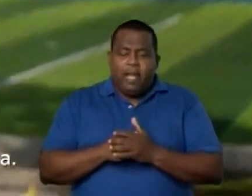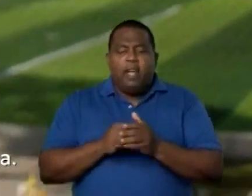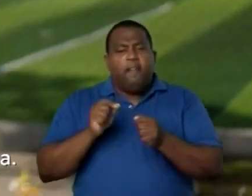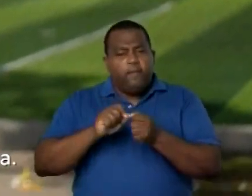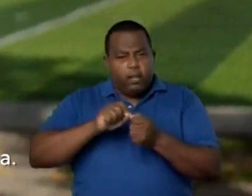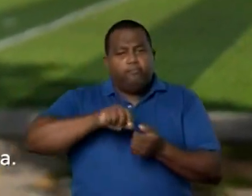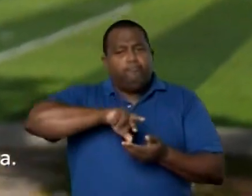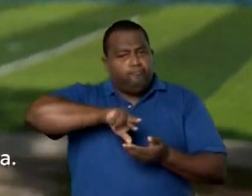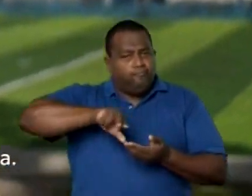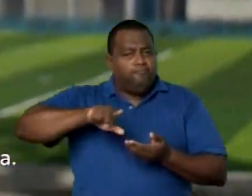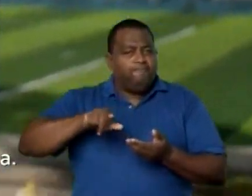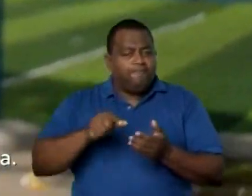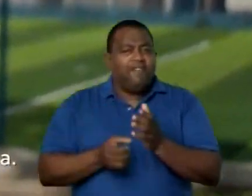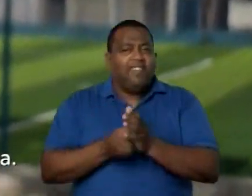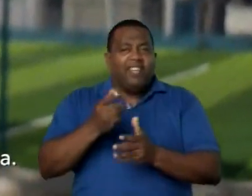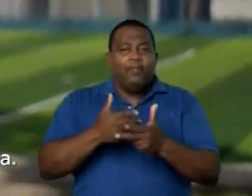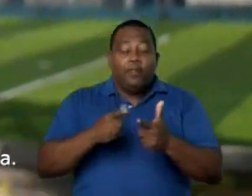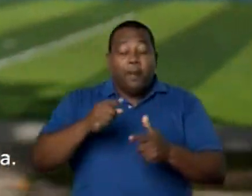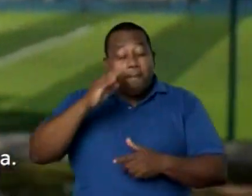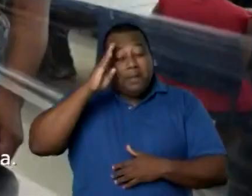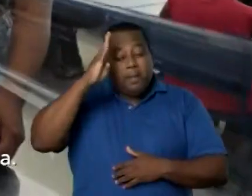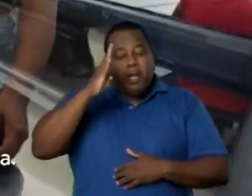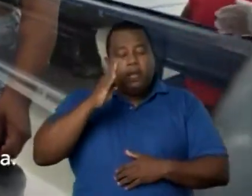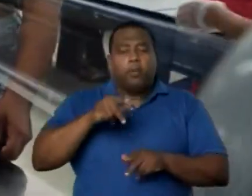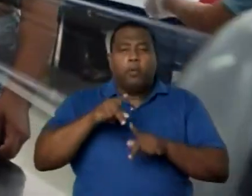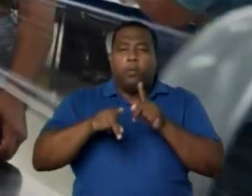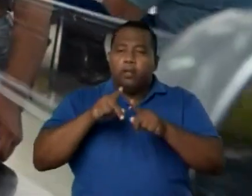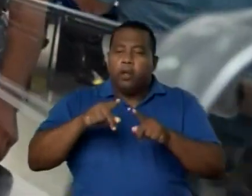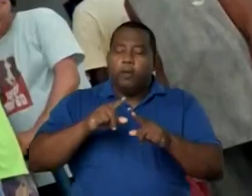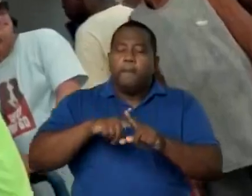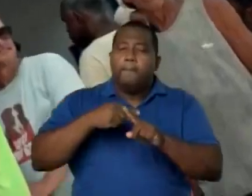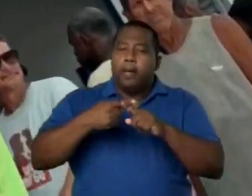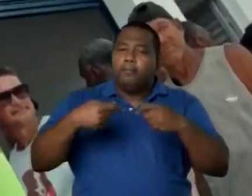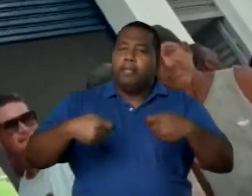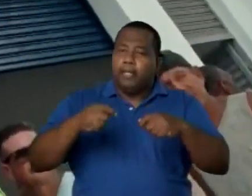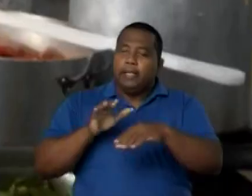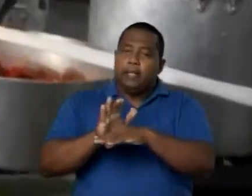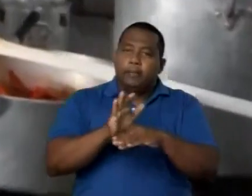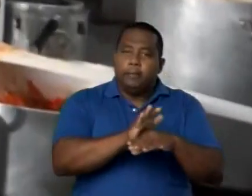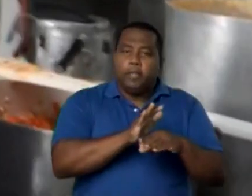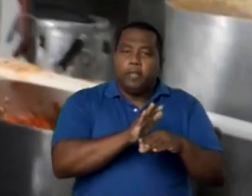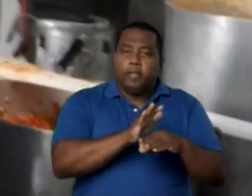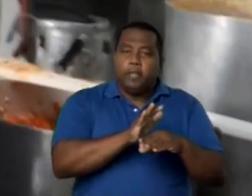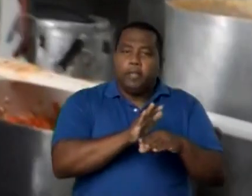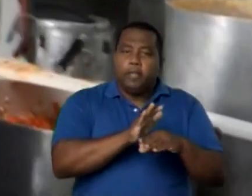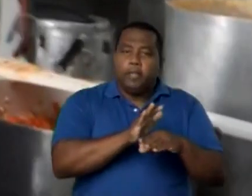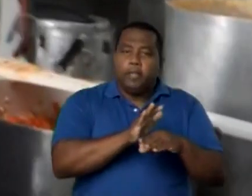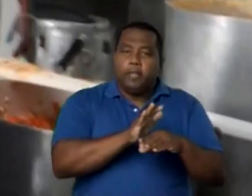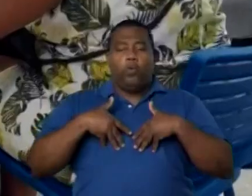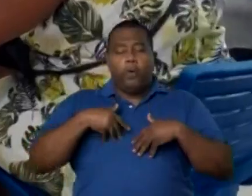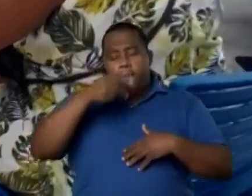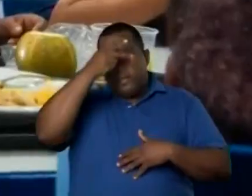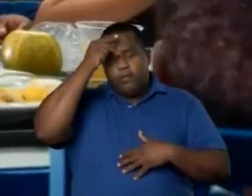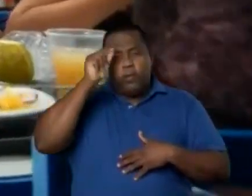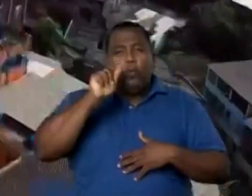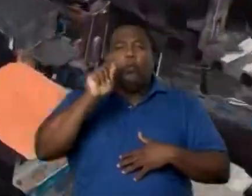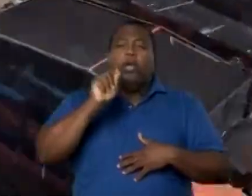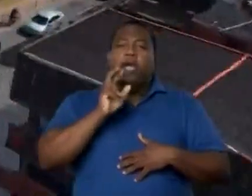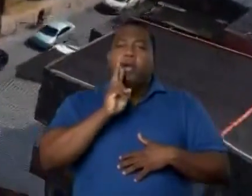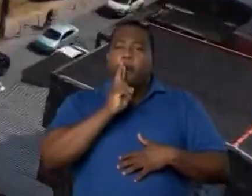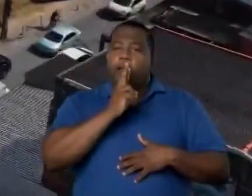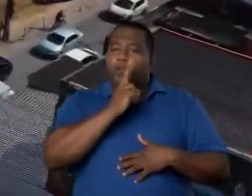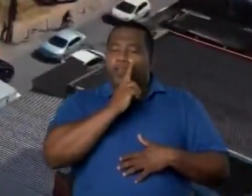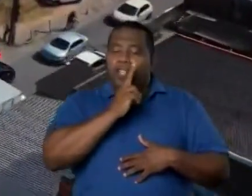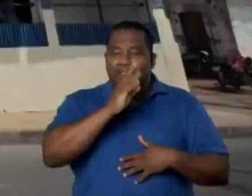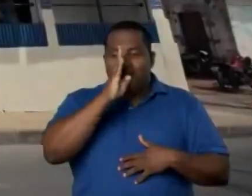maravilhada. A gente fez muito, principalmente para quem mais precisa. Uma das coisas que mais me orgulho feito são os